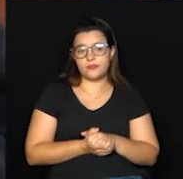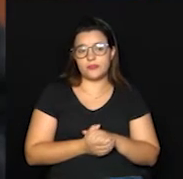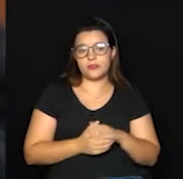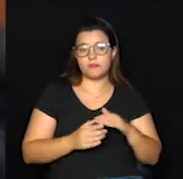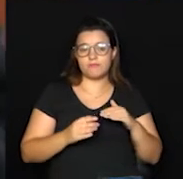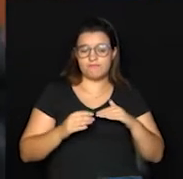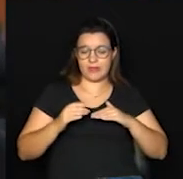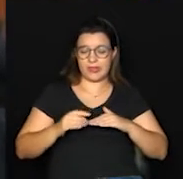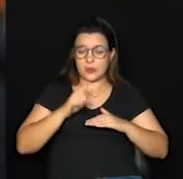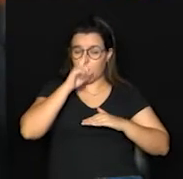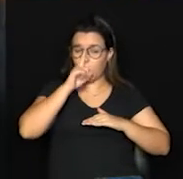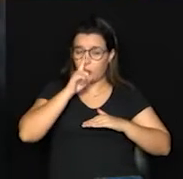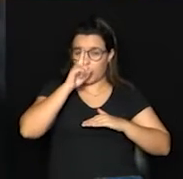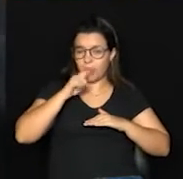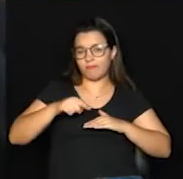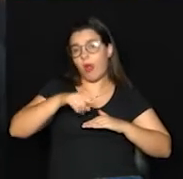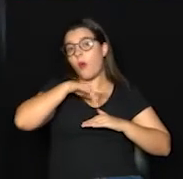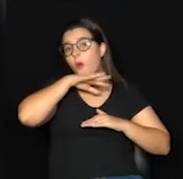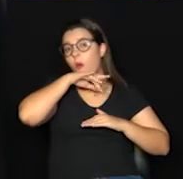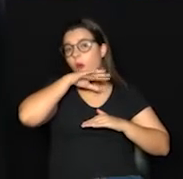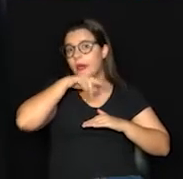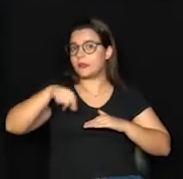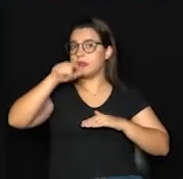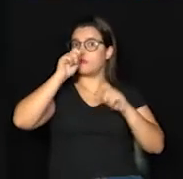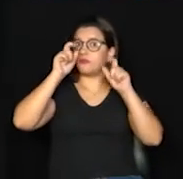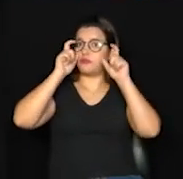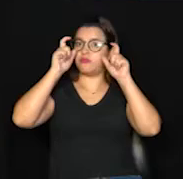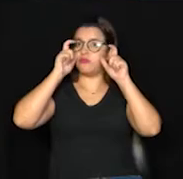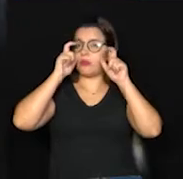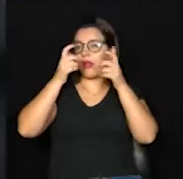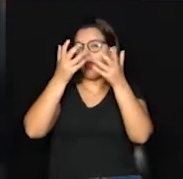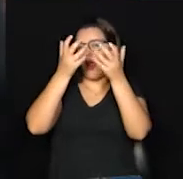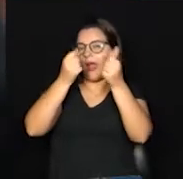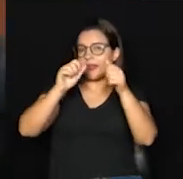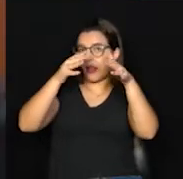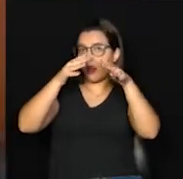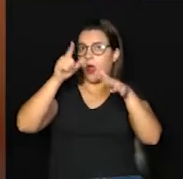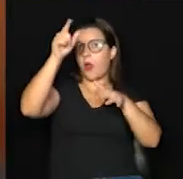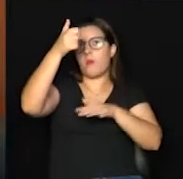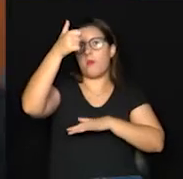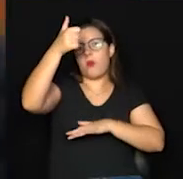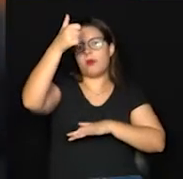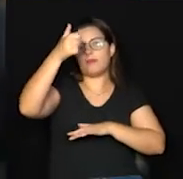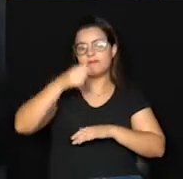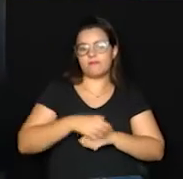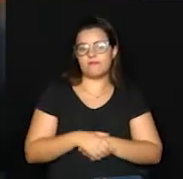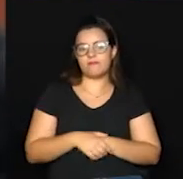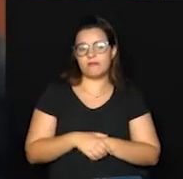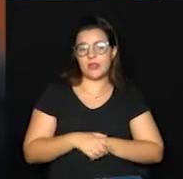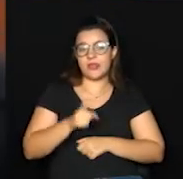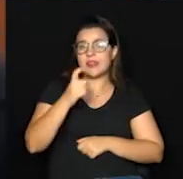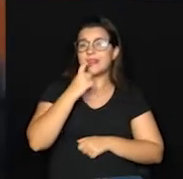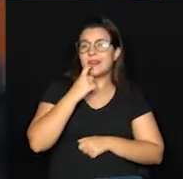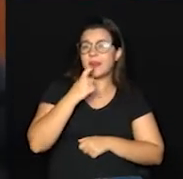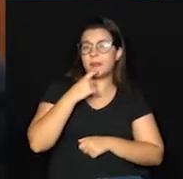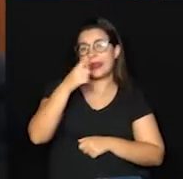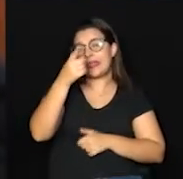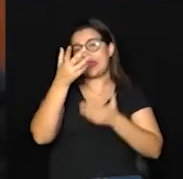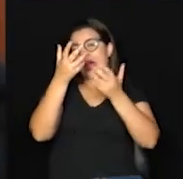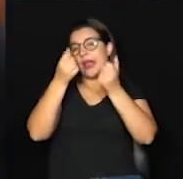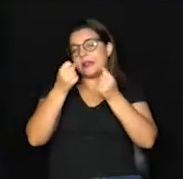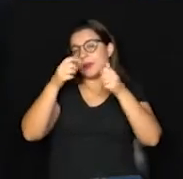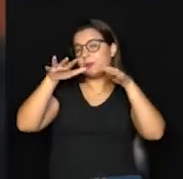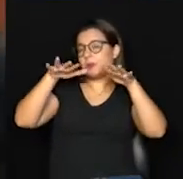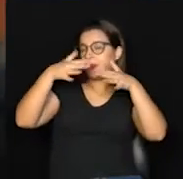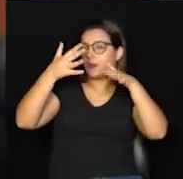passando pelo ruim, alerta, aceitável e ideal. Campinas está numa situação aceitável, mais longe